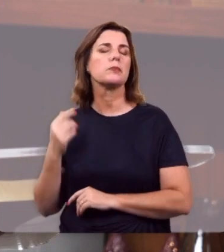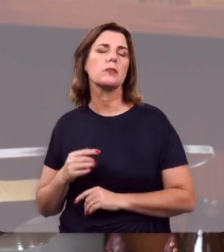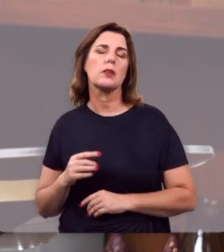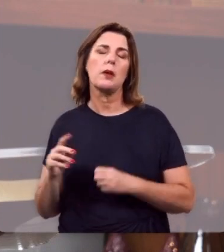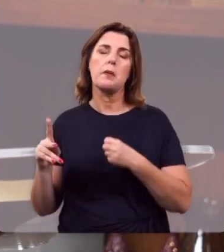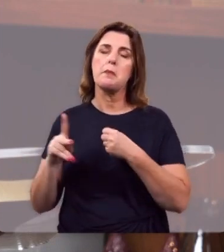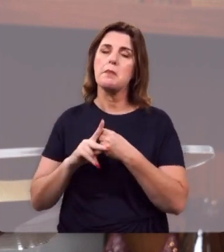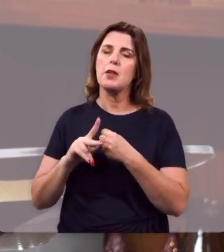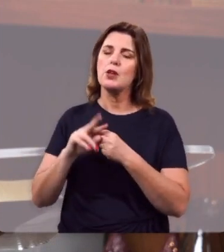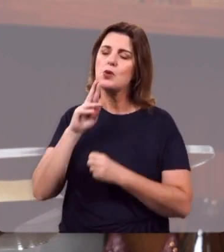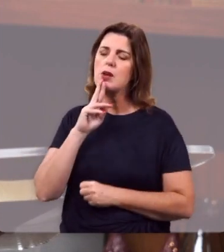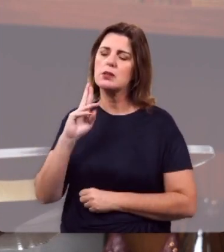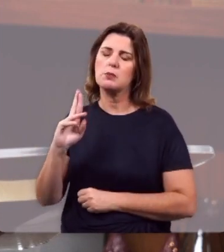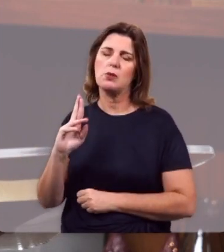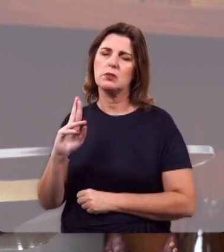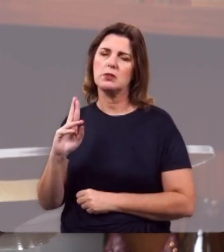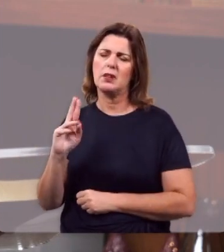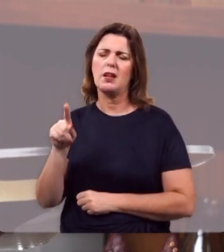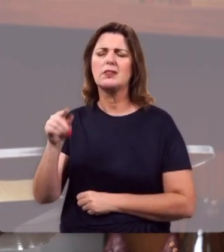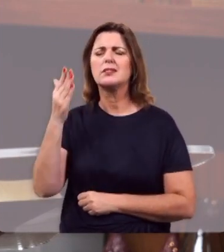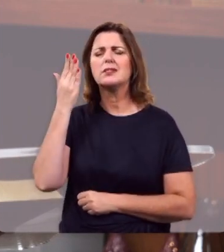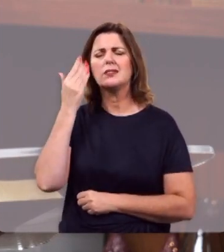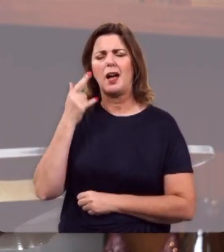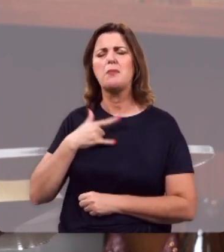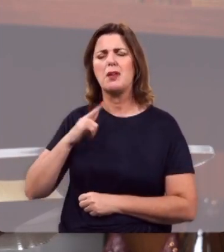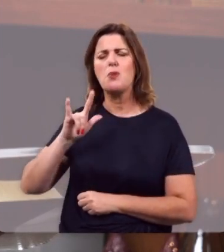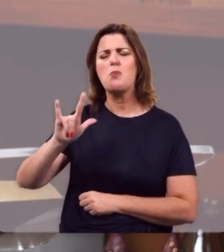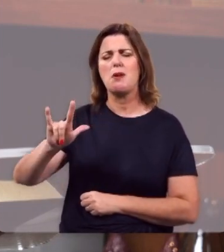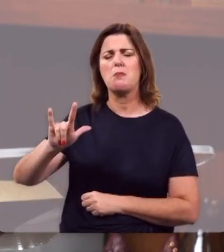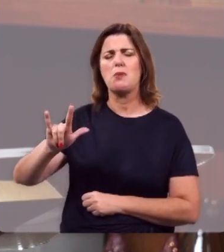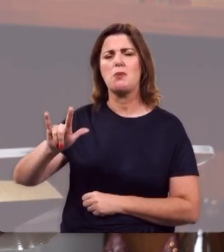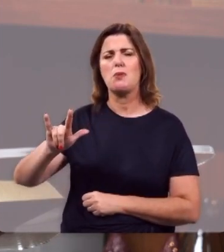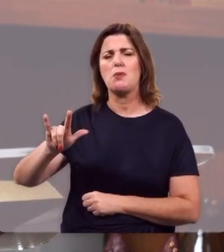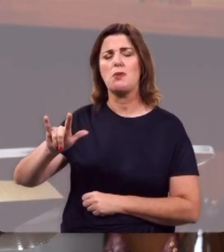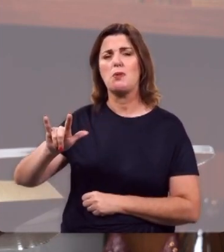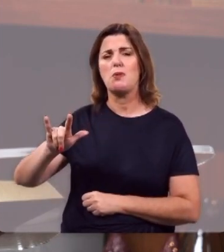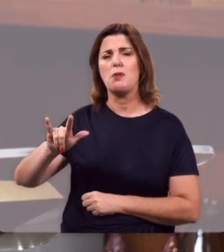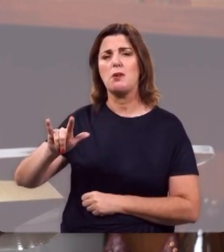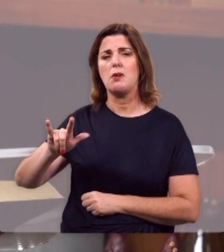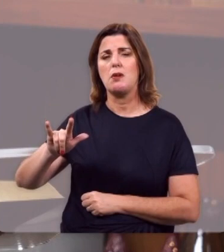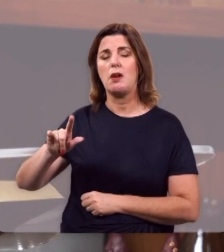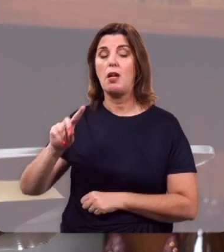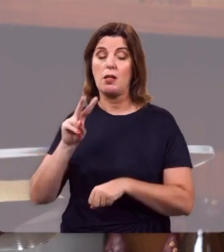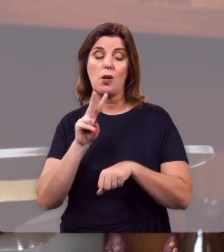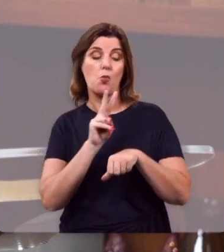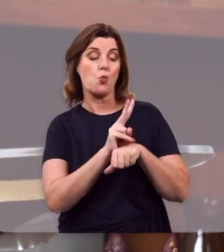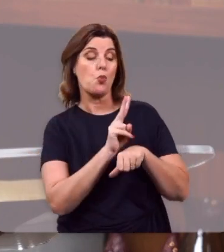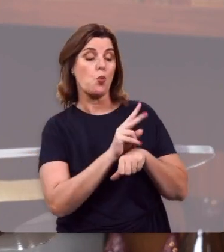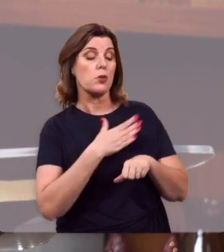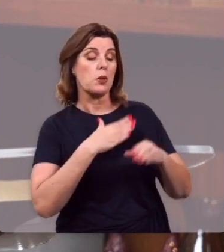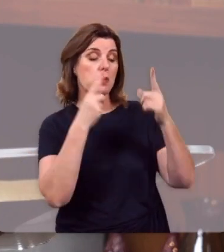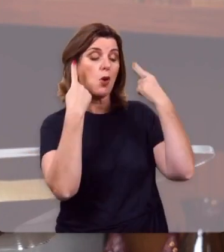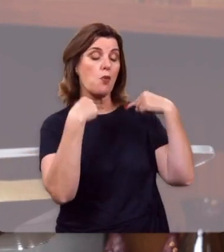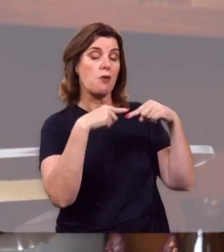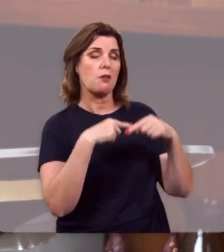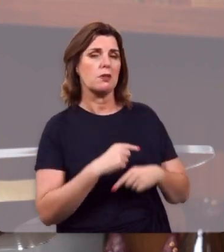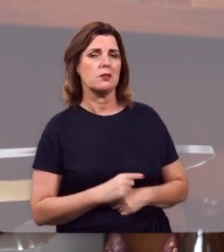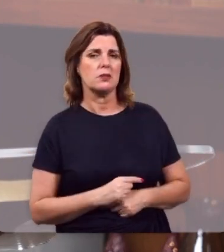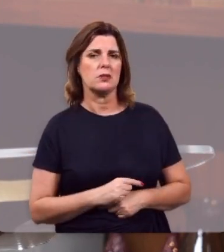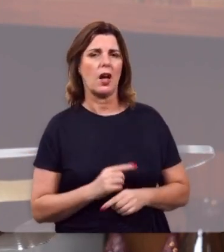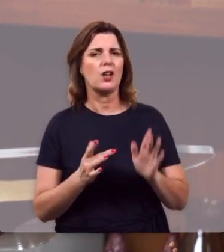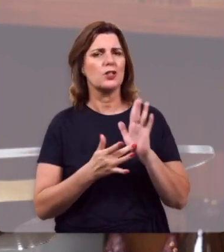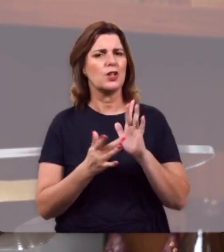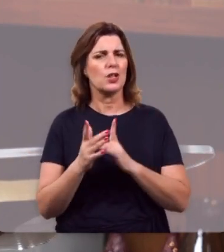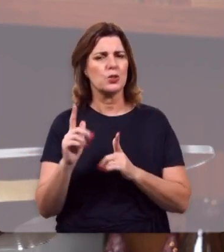Pedro respondeu para Jesus: Senhor, tu sabes que eu te amo. Então apacenta os meus cordeiros. Aí